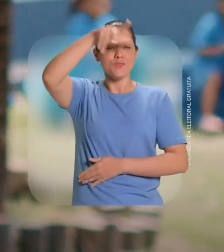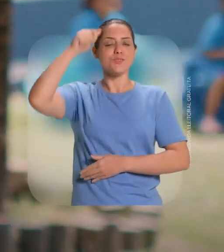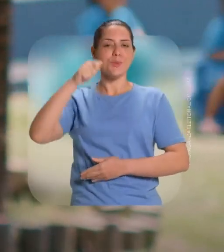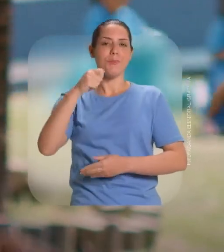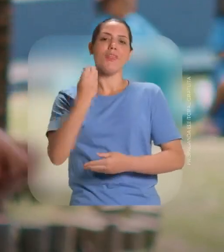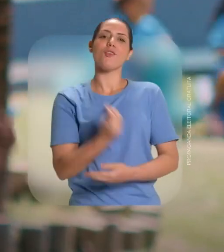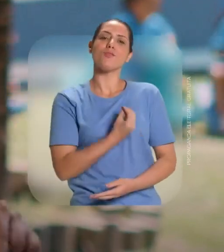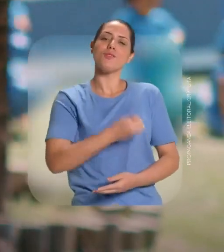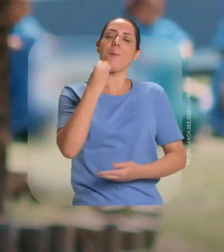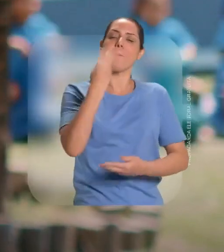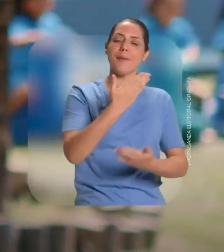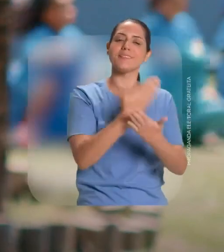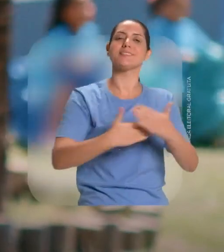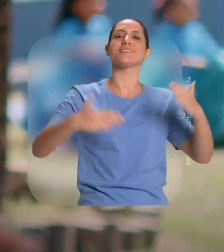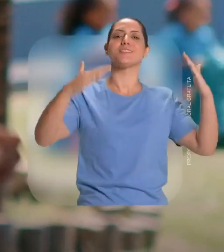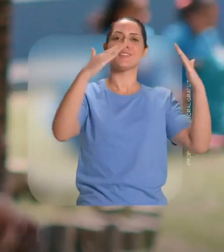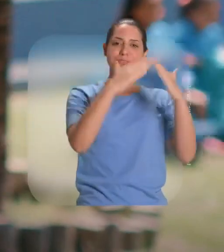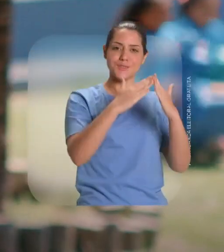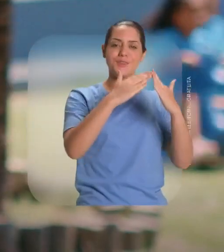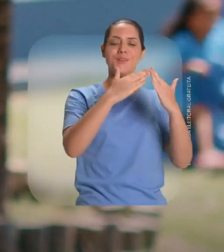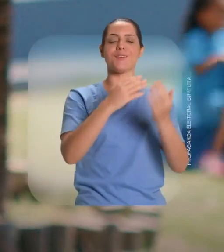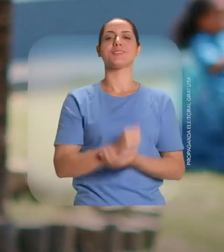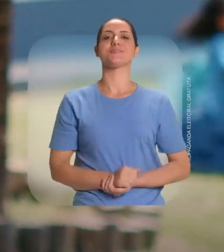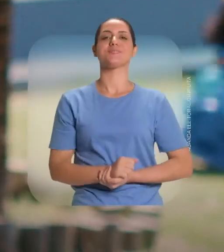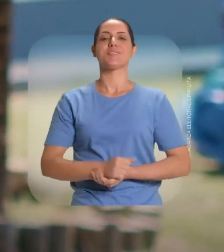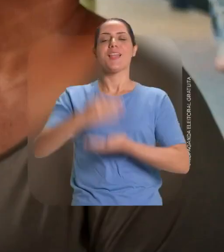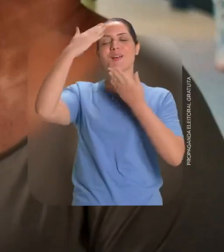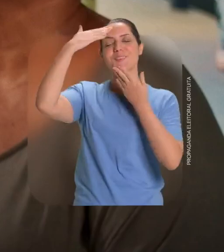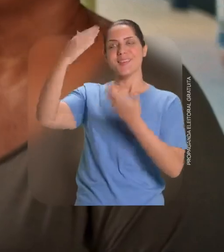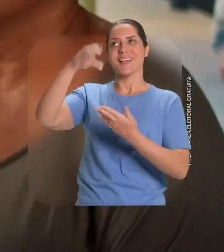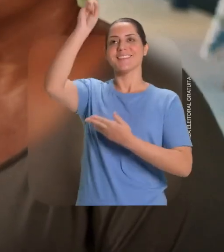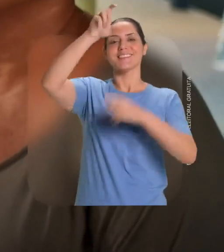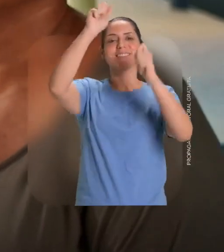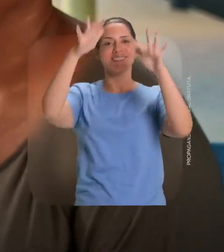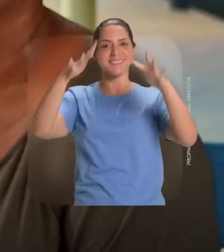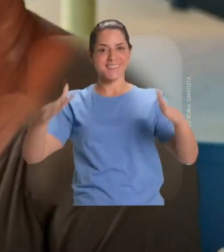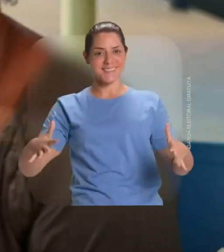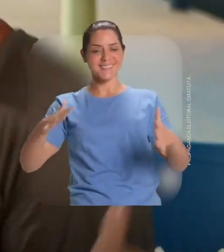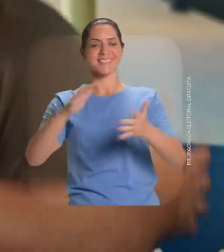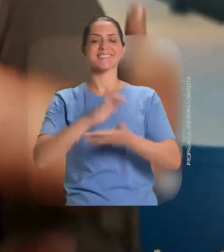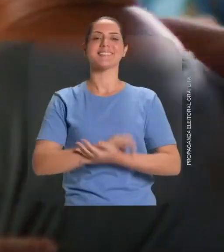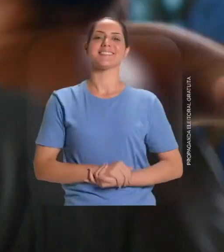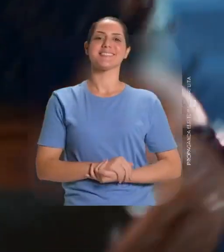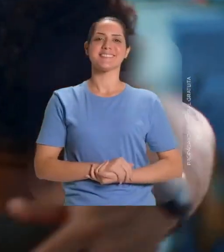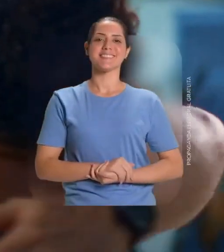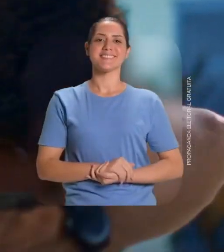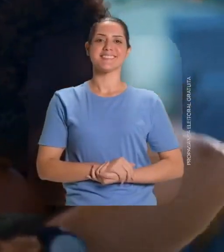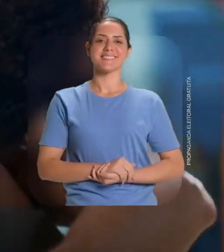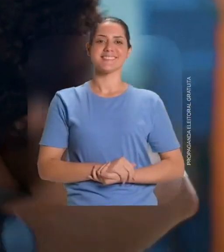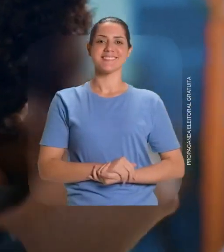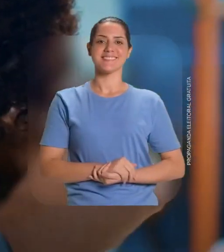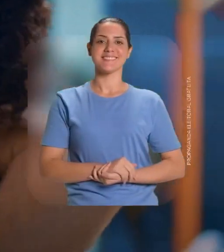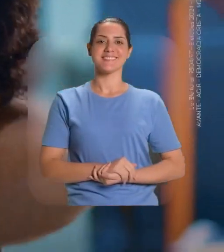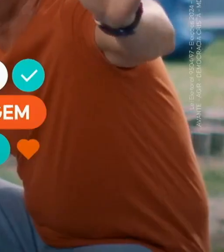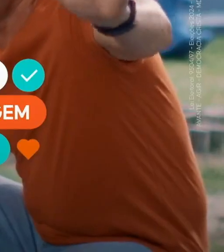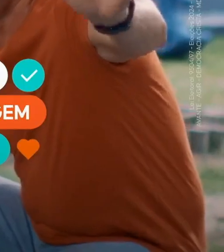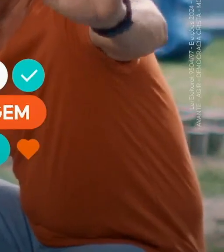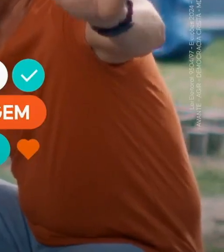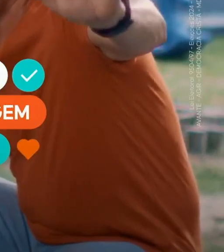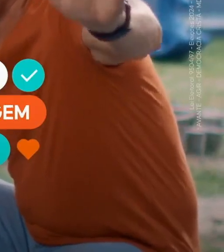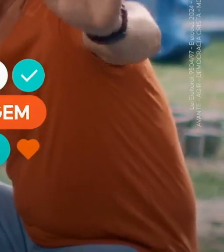são bem tratadas dentro das escolas, dentro das creches municipais. Muito obrigado. Deus te abençoe.